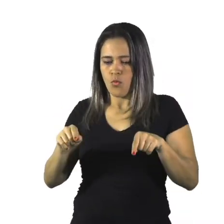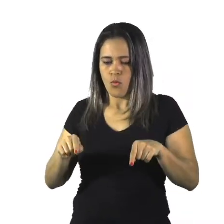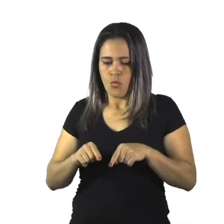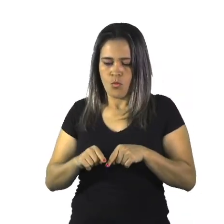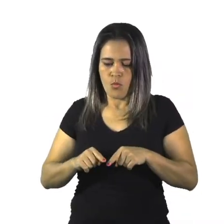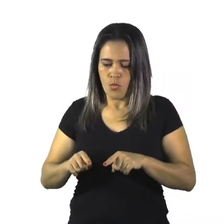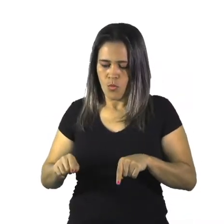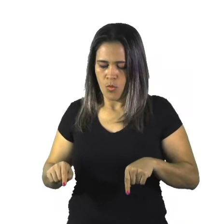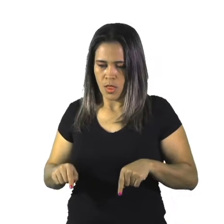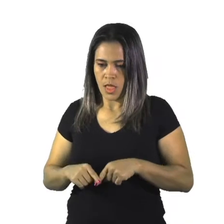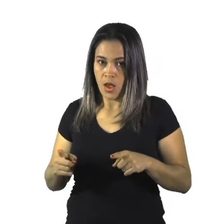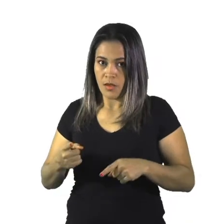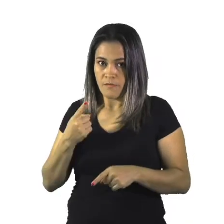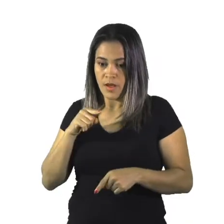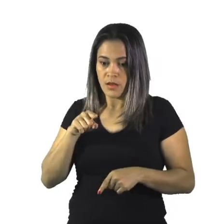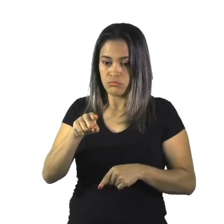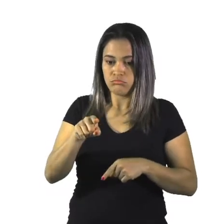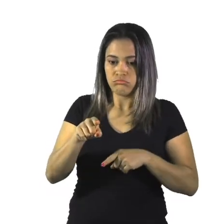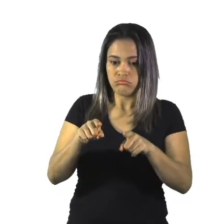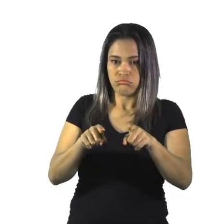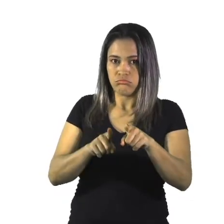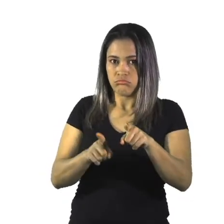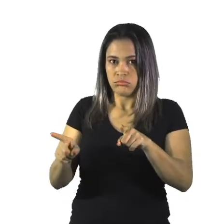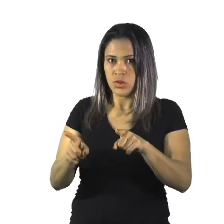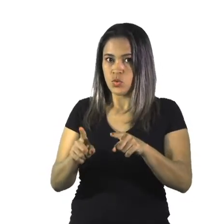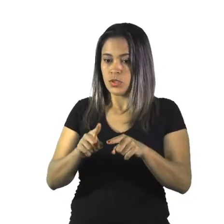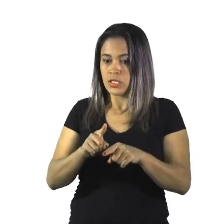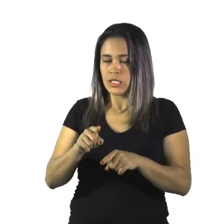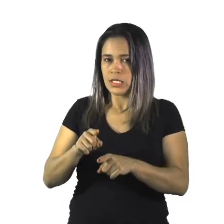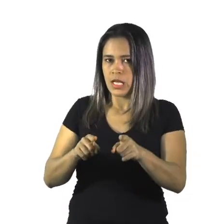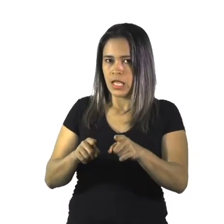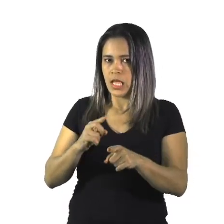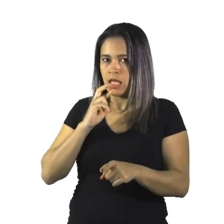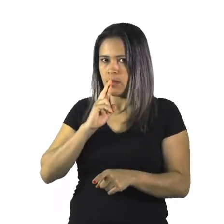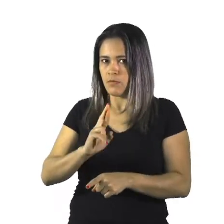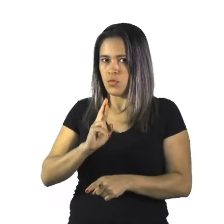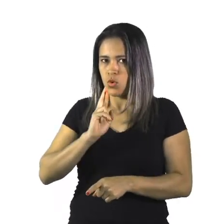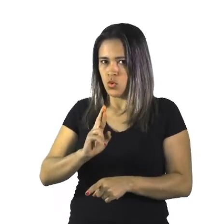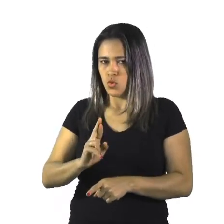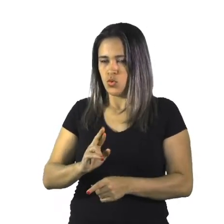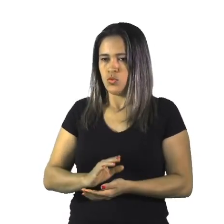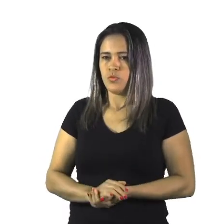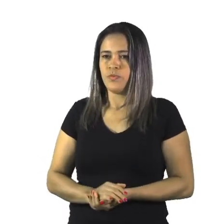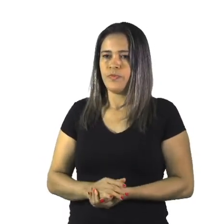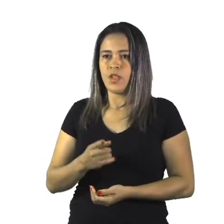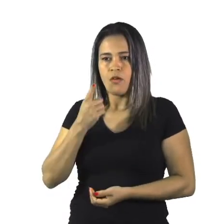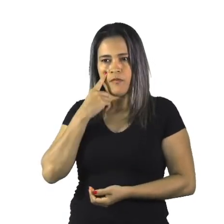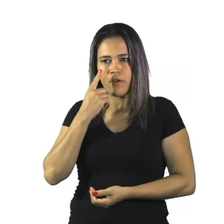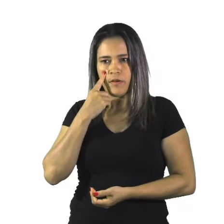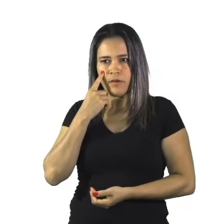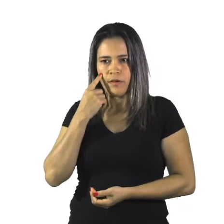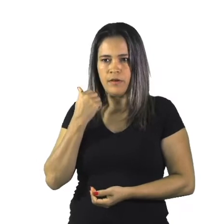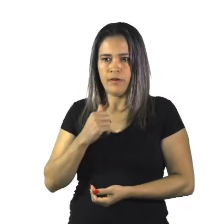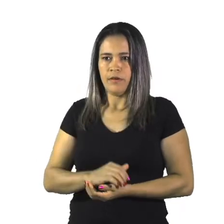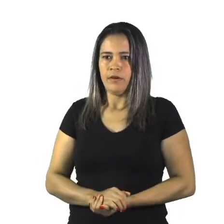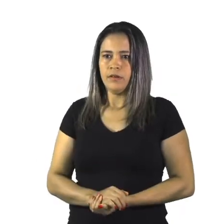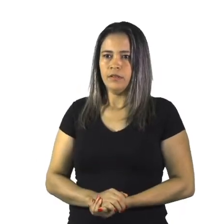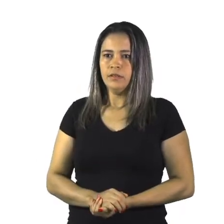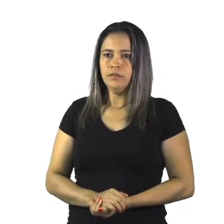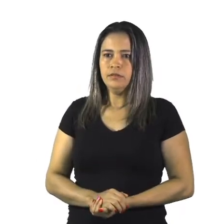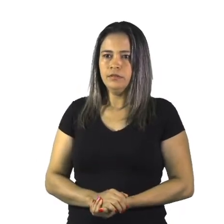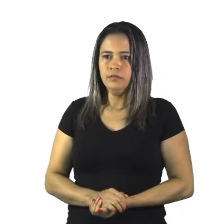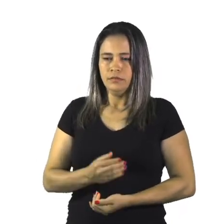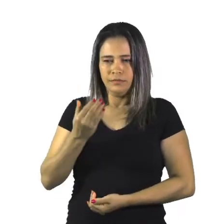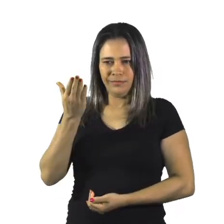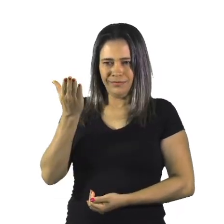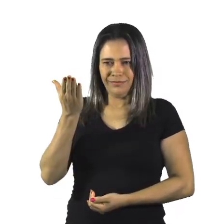gente vai ter que indicar com setas esse percurso, né? A resposta já está aí do lado, mas eu vou escrever aqui no quadro, né? Então, olha lá. Se